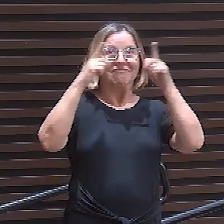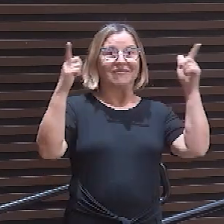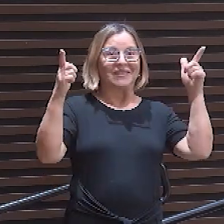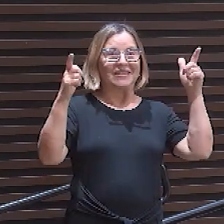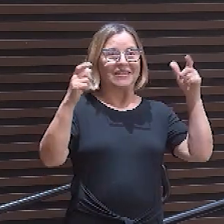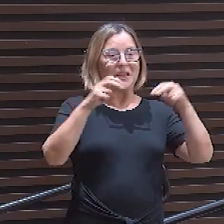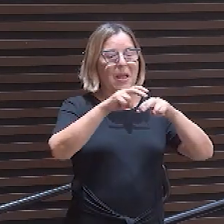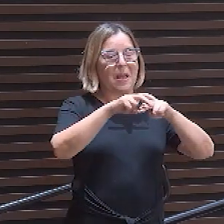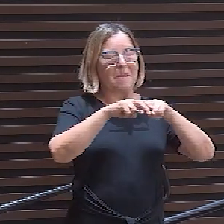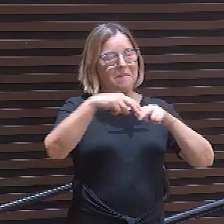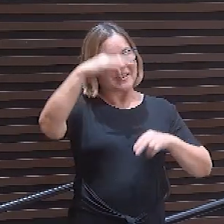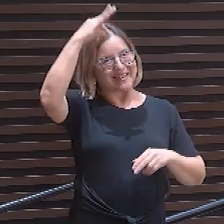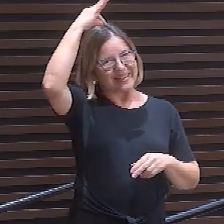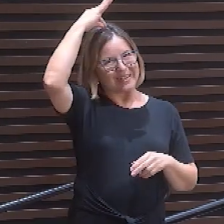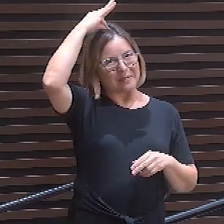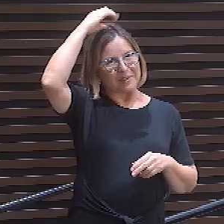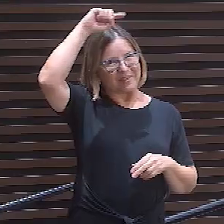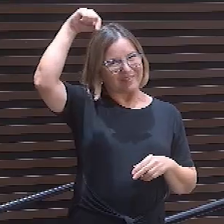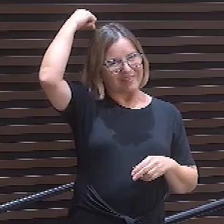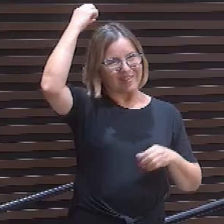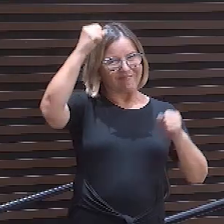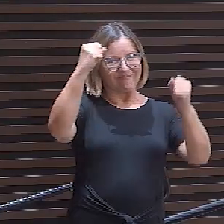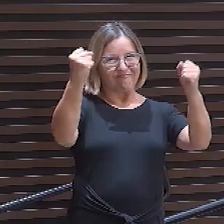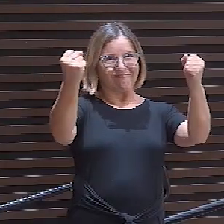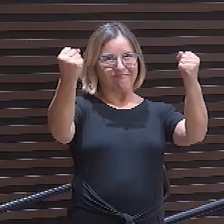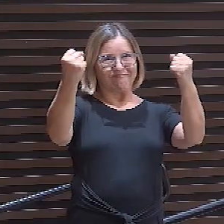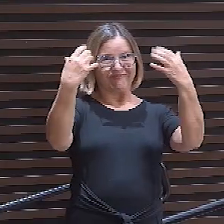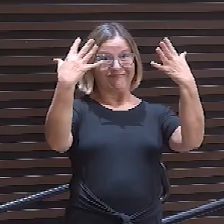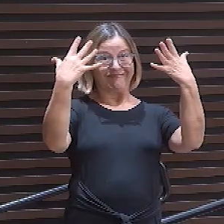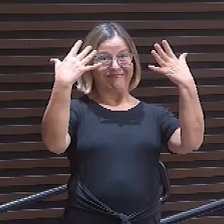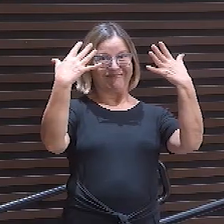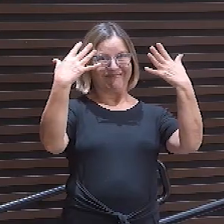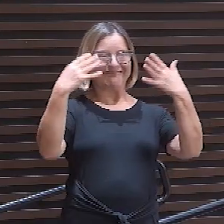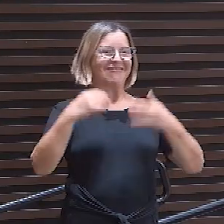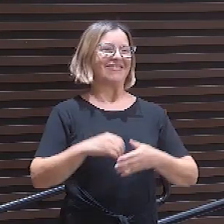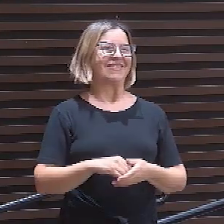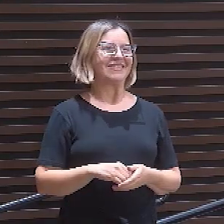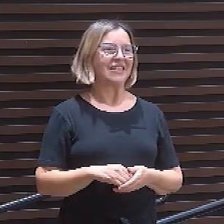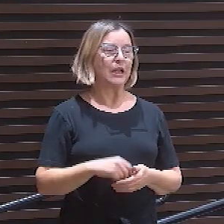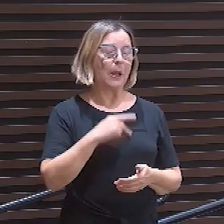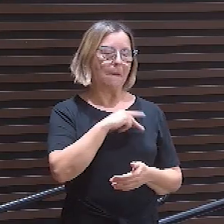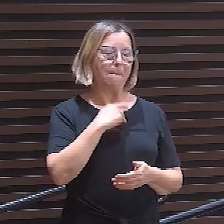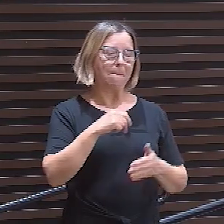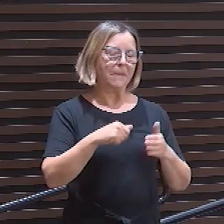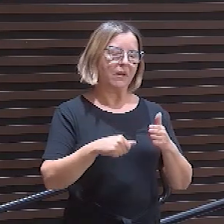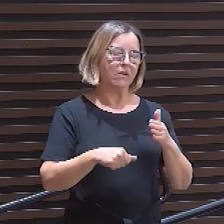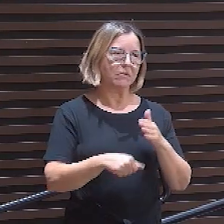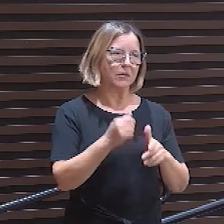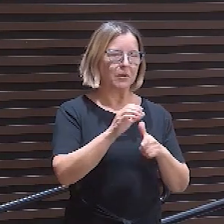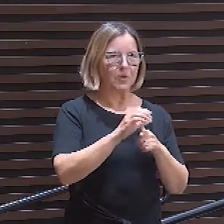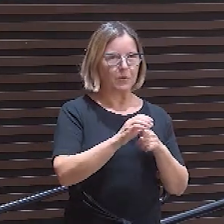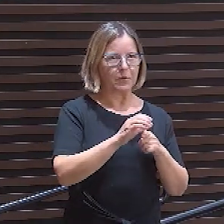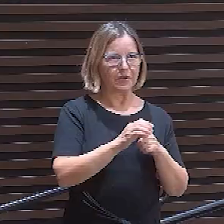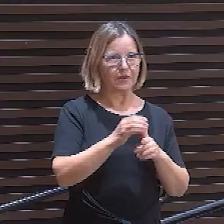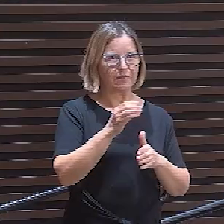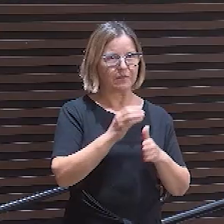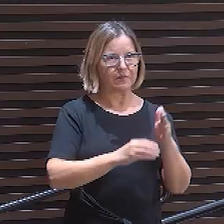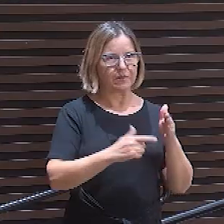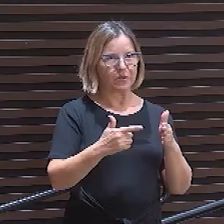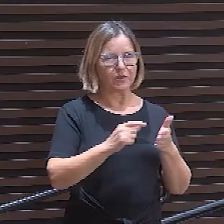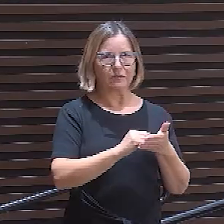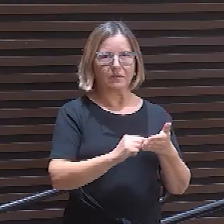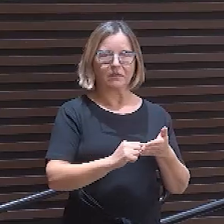iluminação do Espírito Santo. O apóstolo Paulo nos diz em 1 Coríntios capítulo 2, verso 14, ele